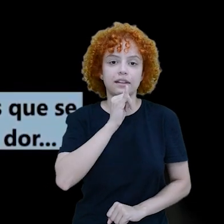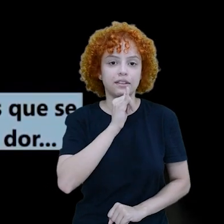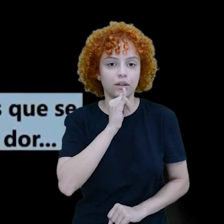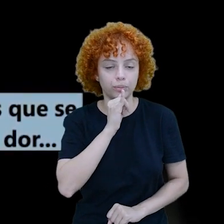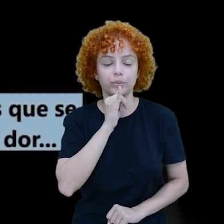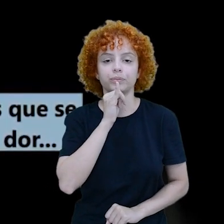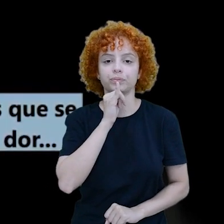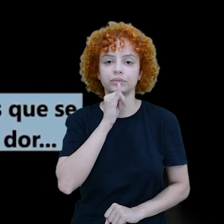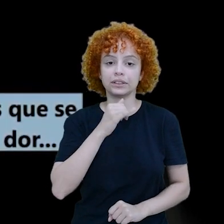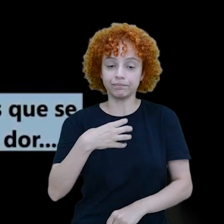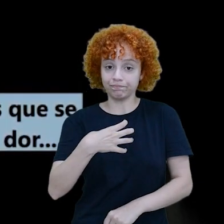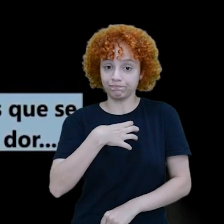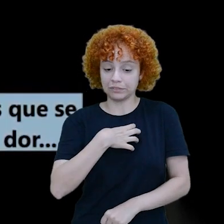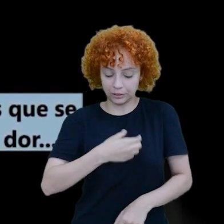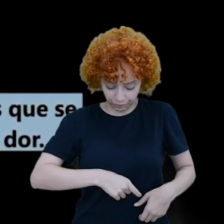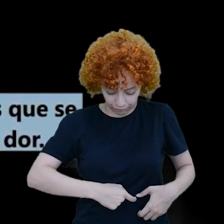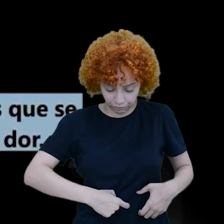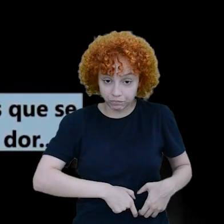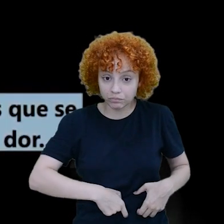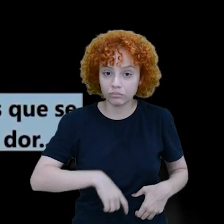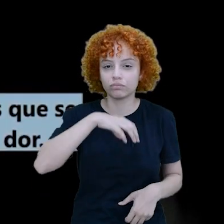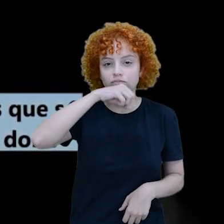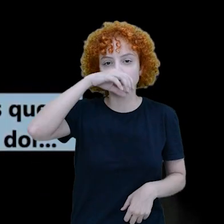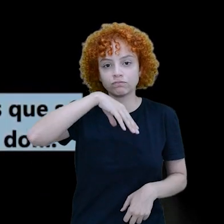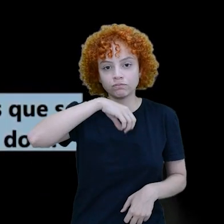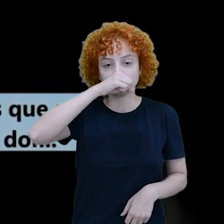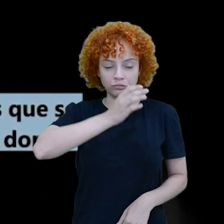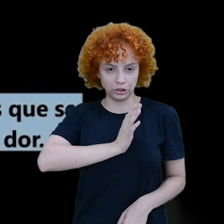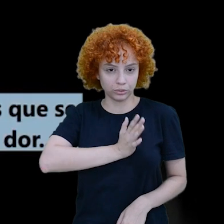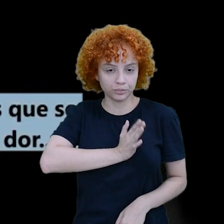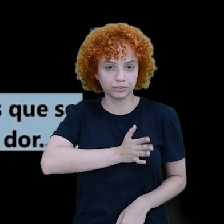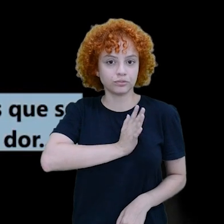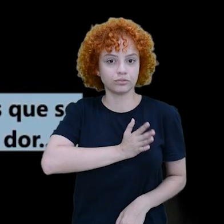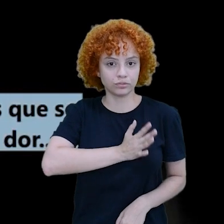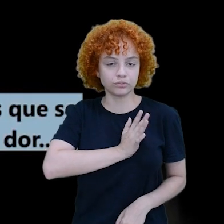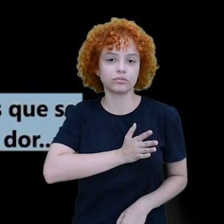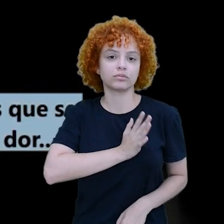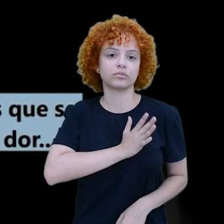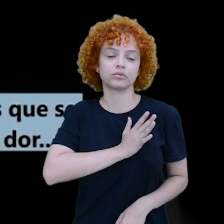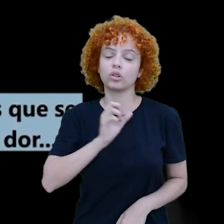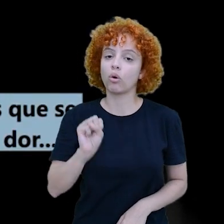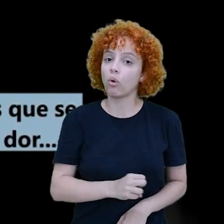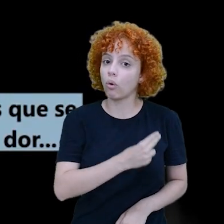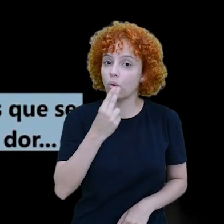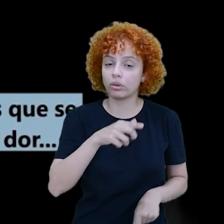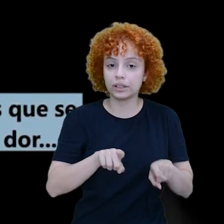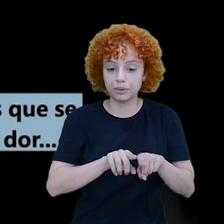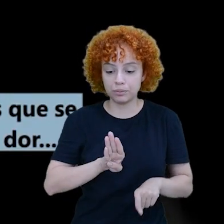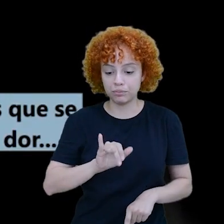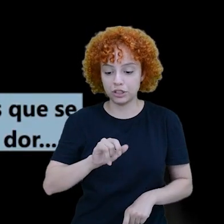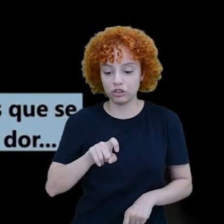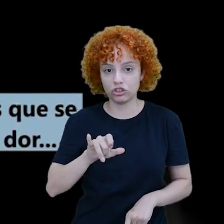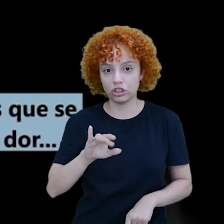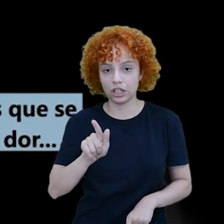por exemplo, as sensações do intestino, as respiratórias, do sistema cardiovascular ou da distensão da